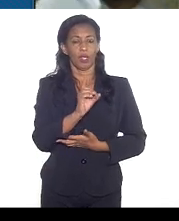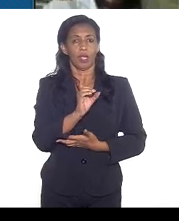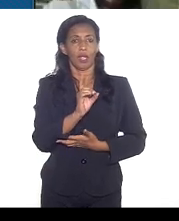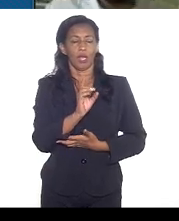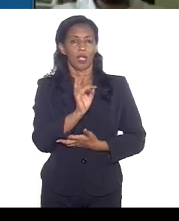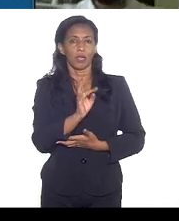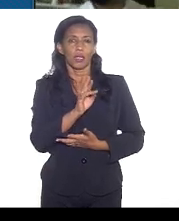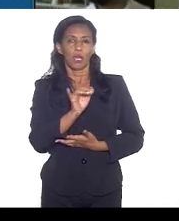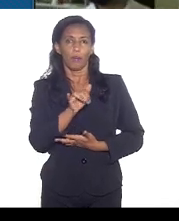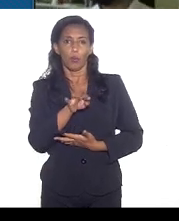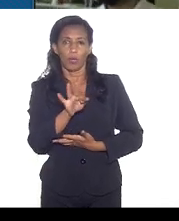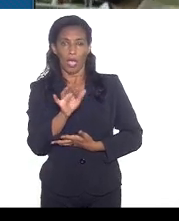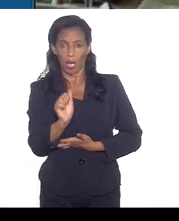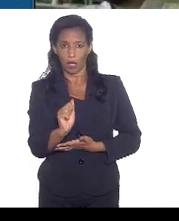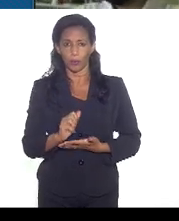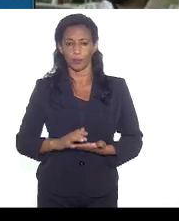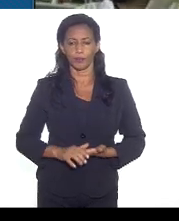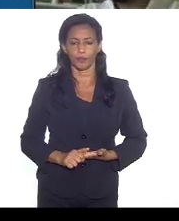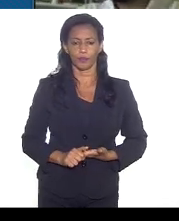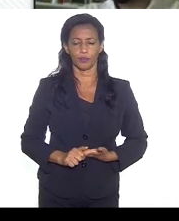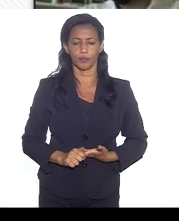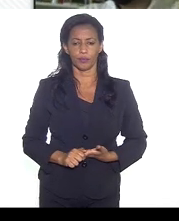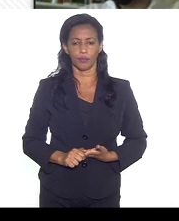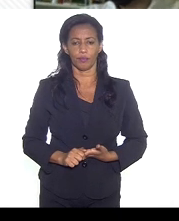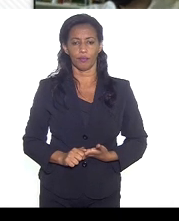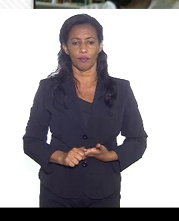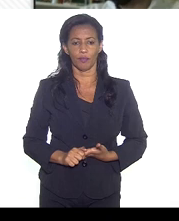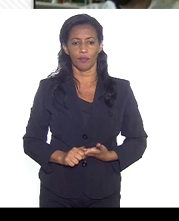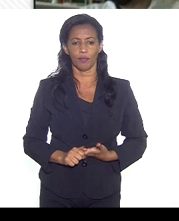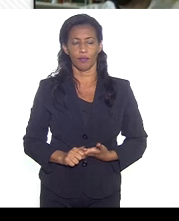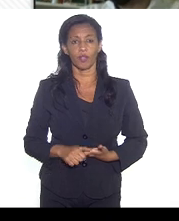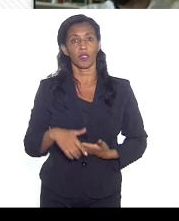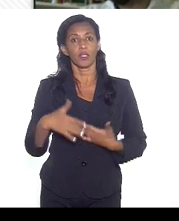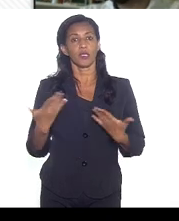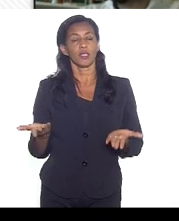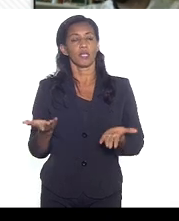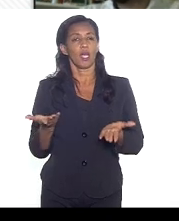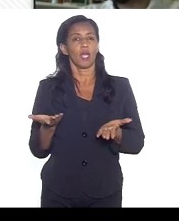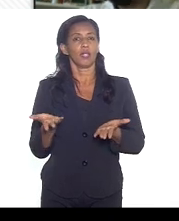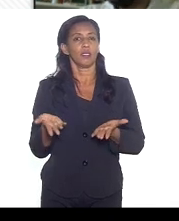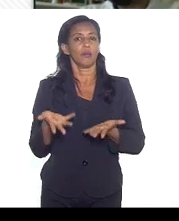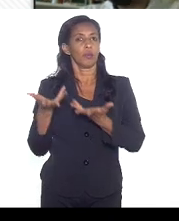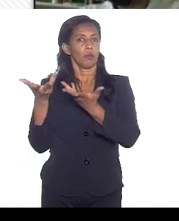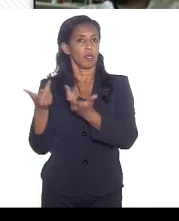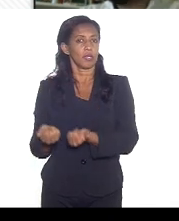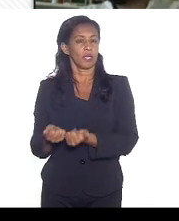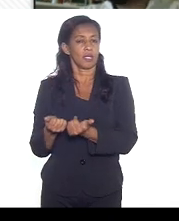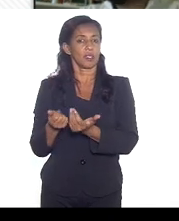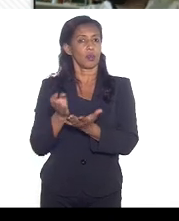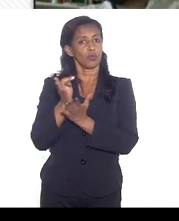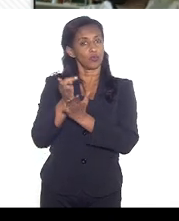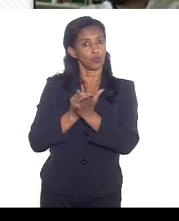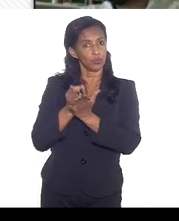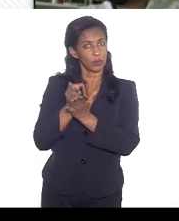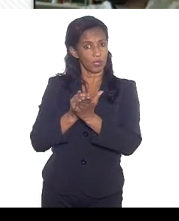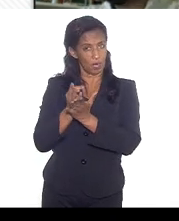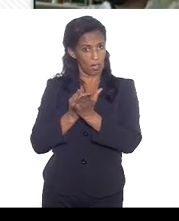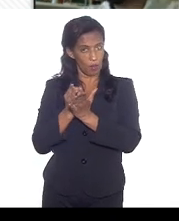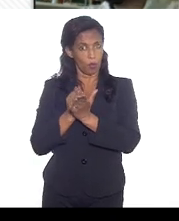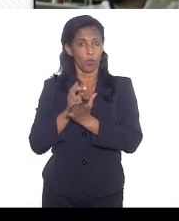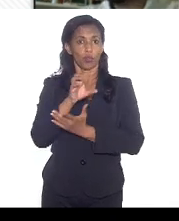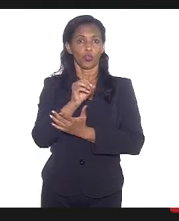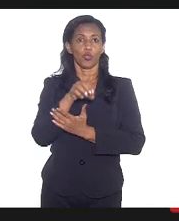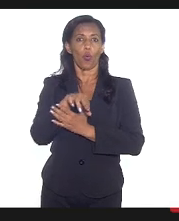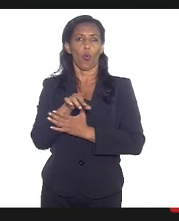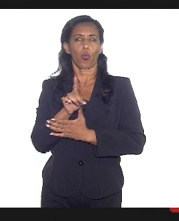Consegue voltar a foto? Opa. Isso daria por meio de a celebração de um termo de ajustamento de conduta, e essa é uma parte